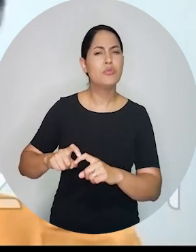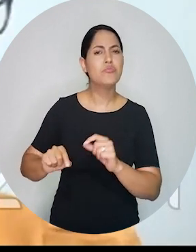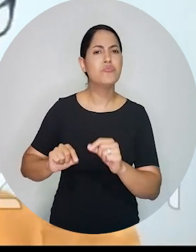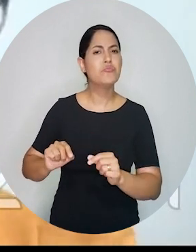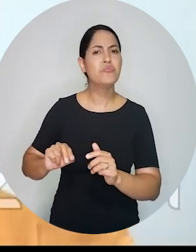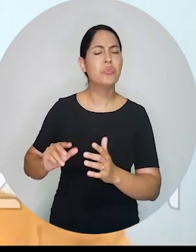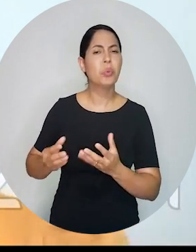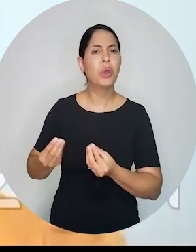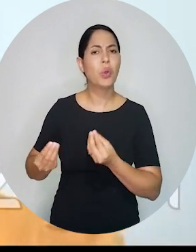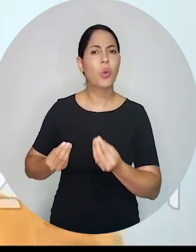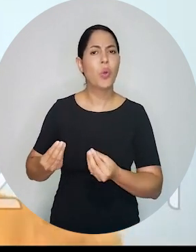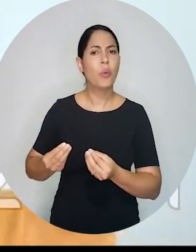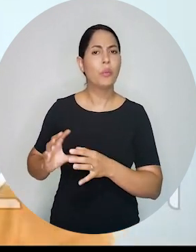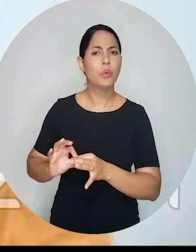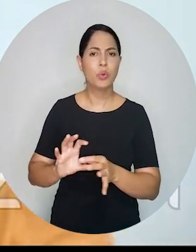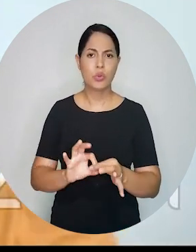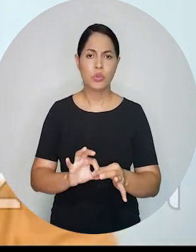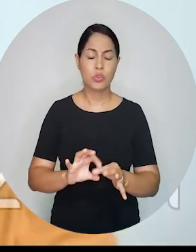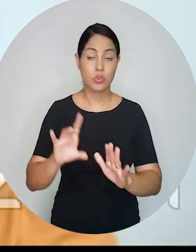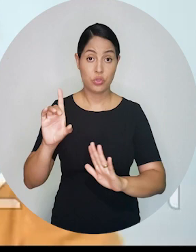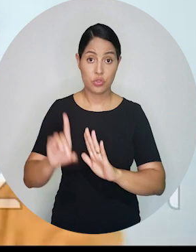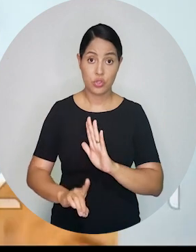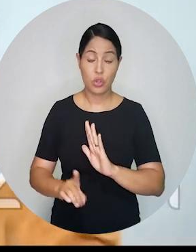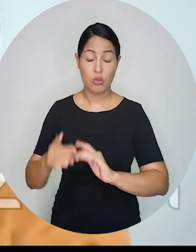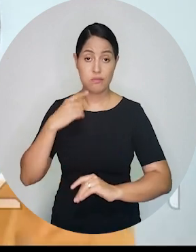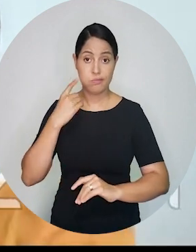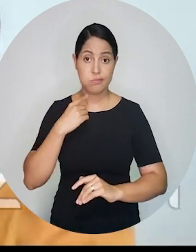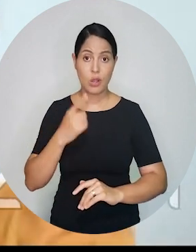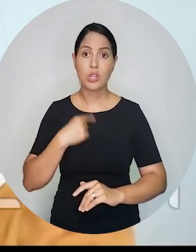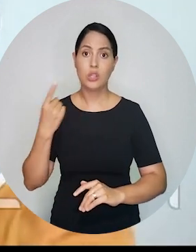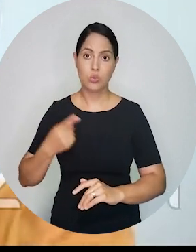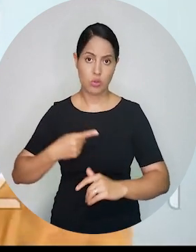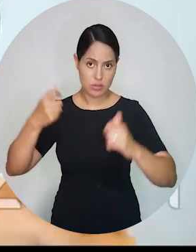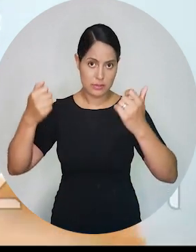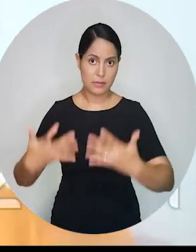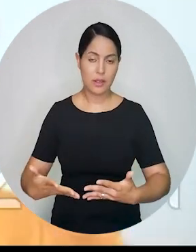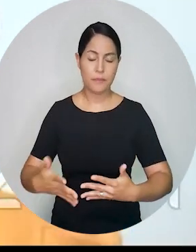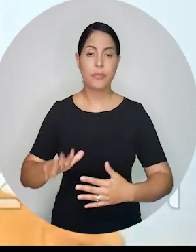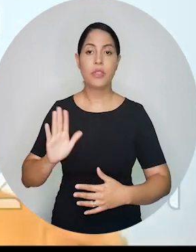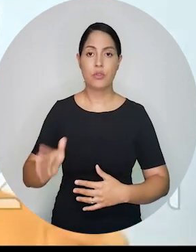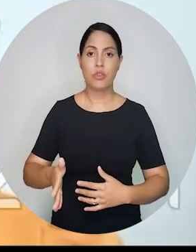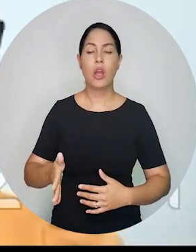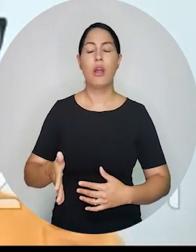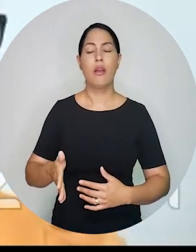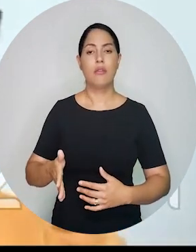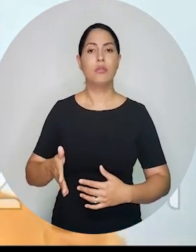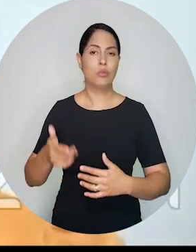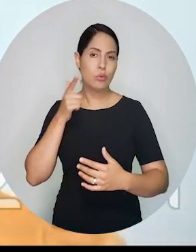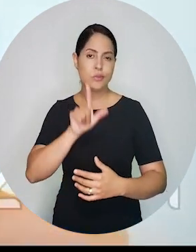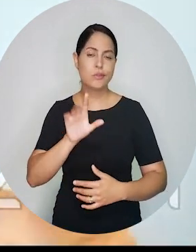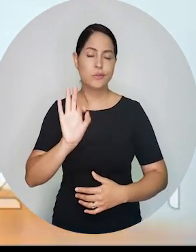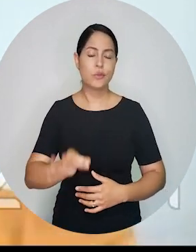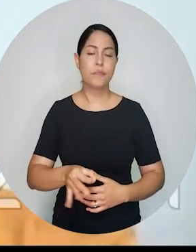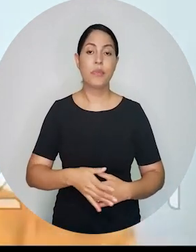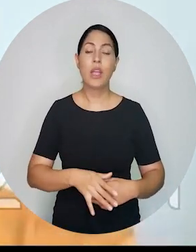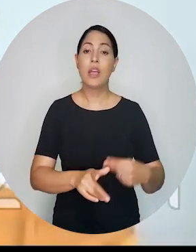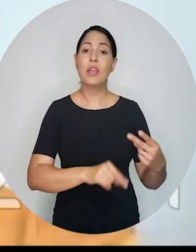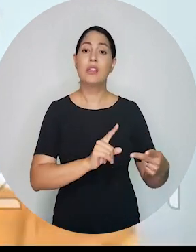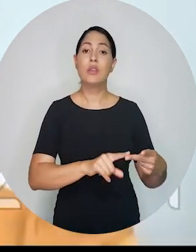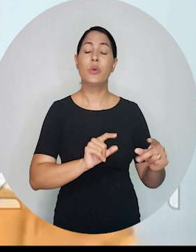de diferente para todos os advogados, para a comunidade de um modo geral. Então, a gente já conseguiu atingir esse ponto. E o segundo